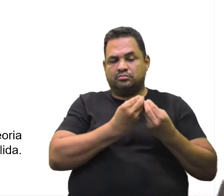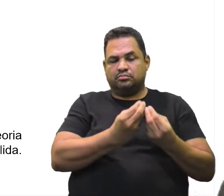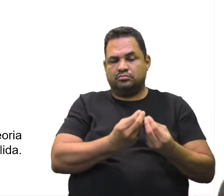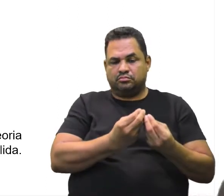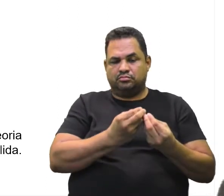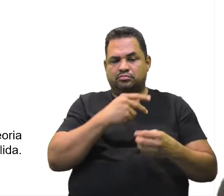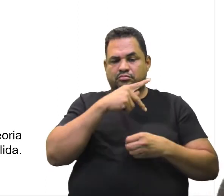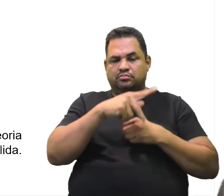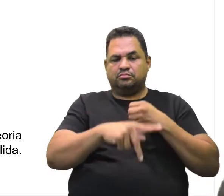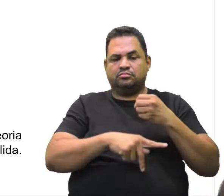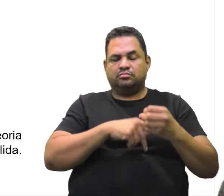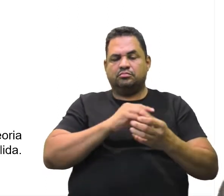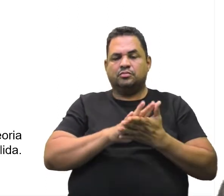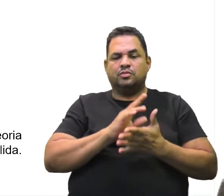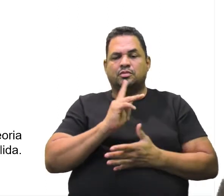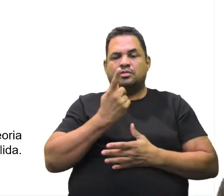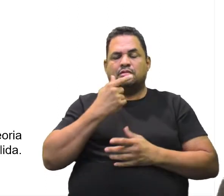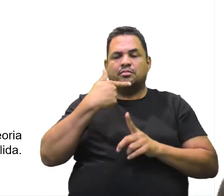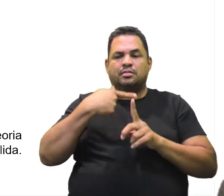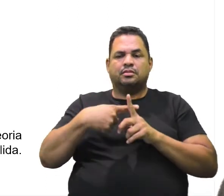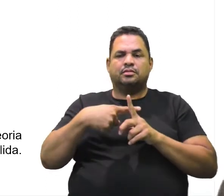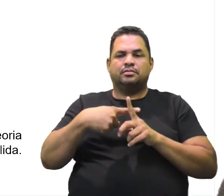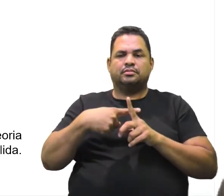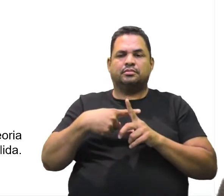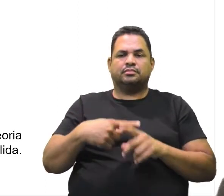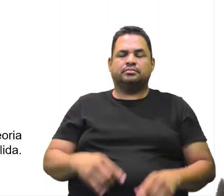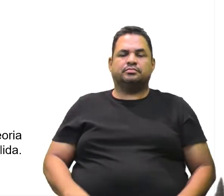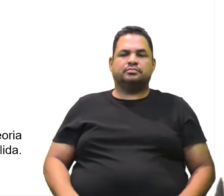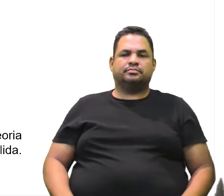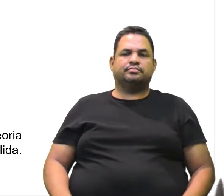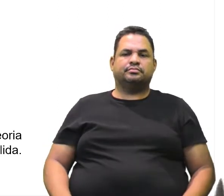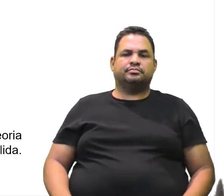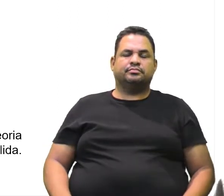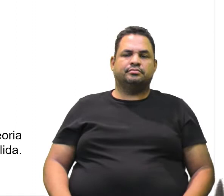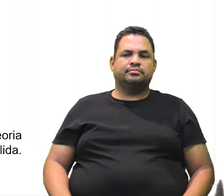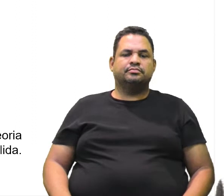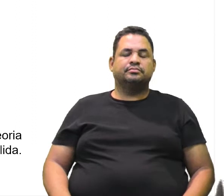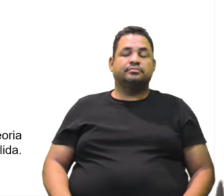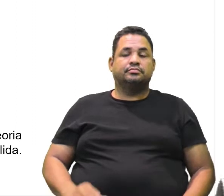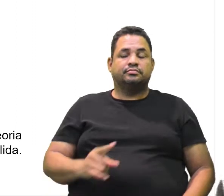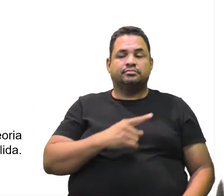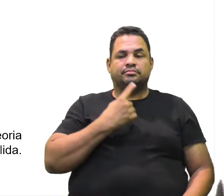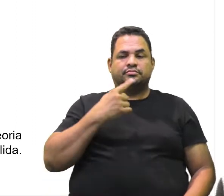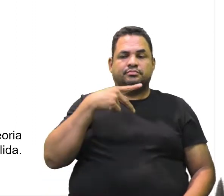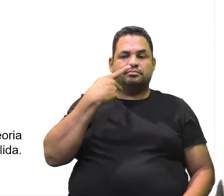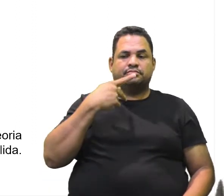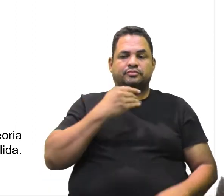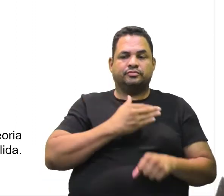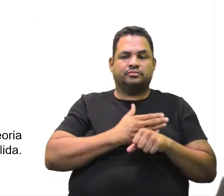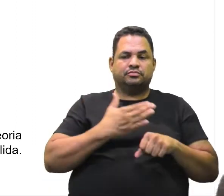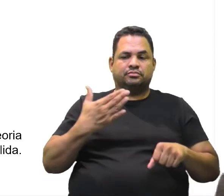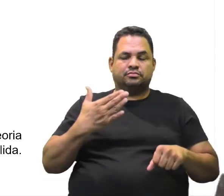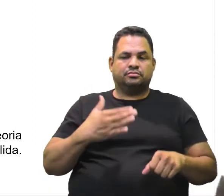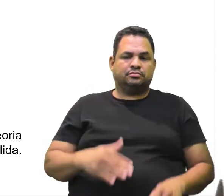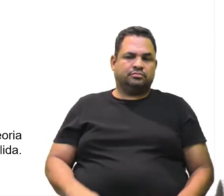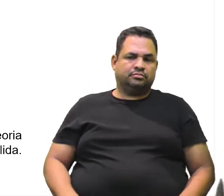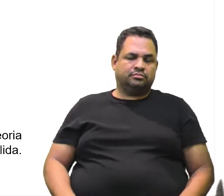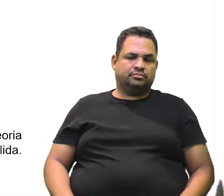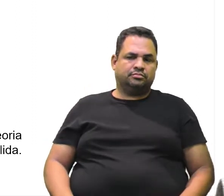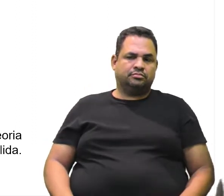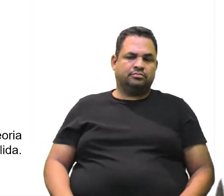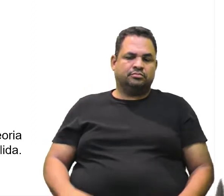um H+. Olha aqui que nós estamos falando em acidez e basicidade. Então,